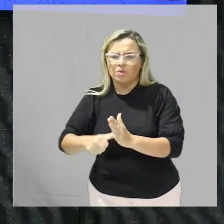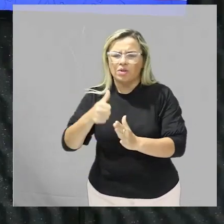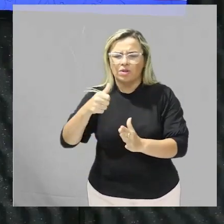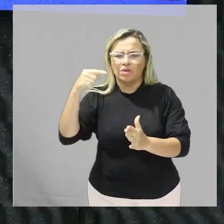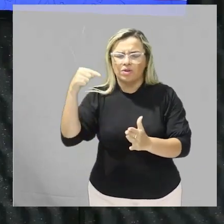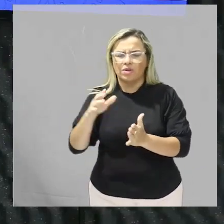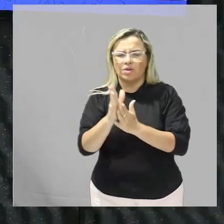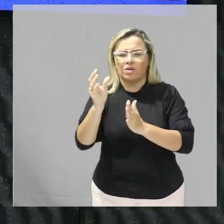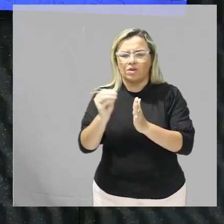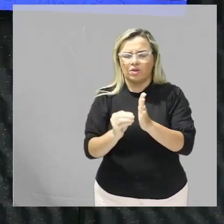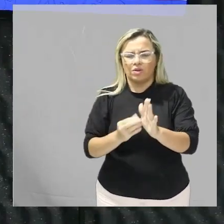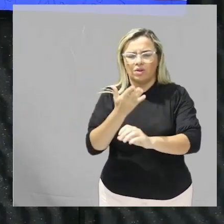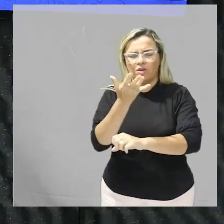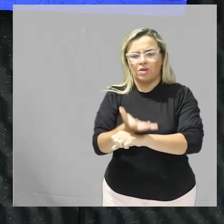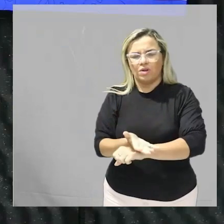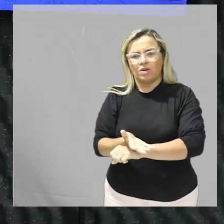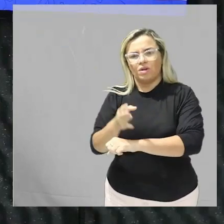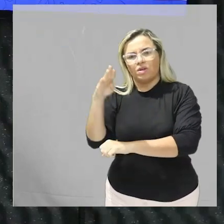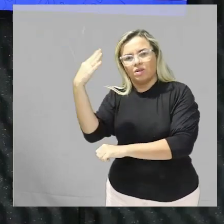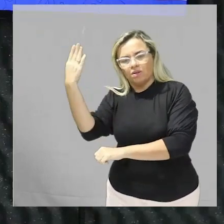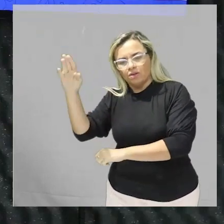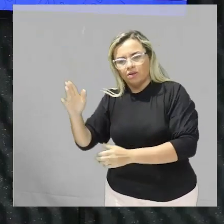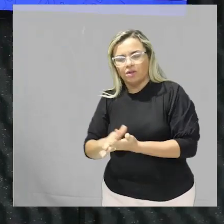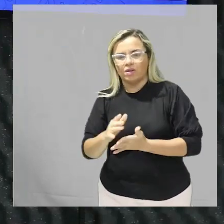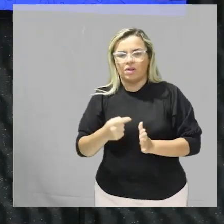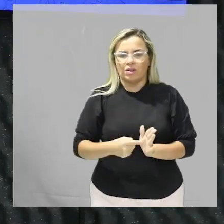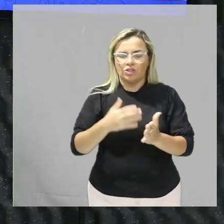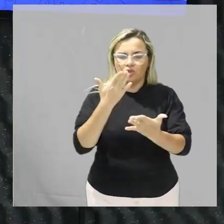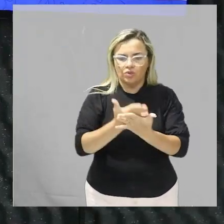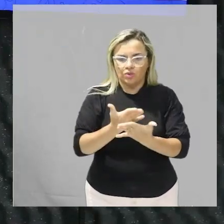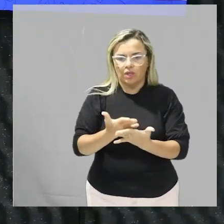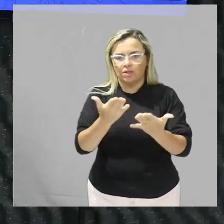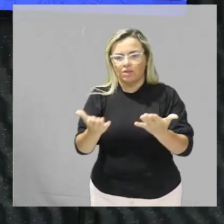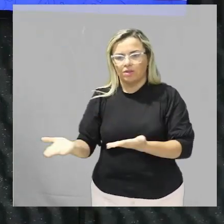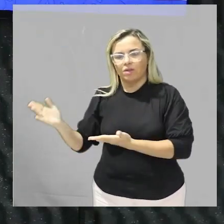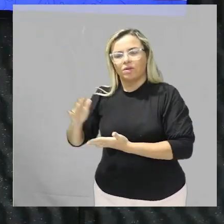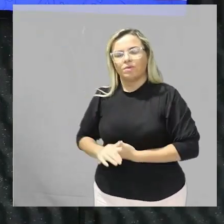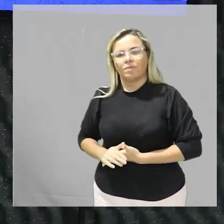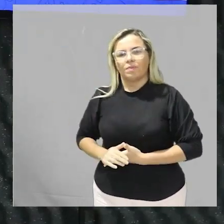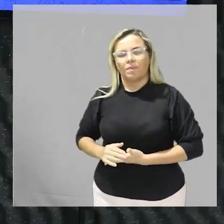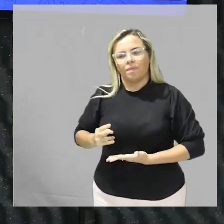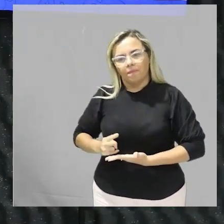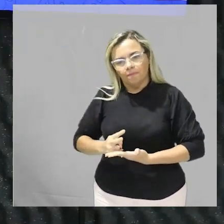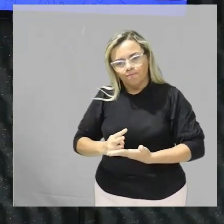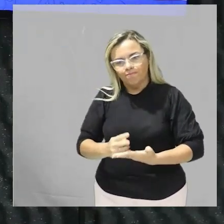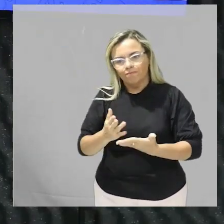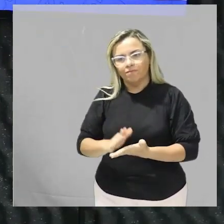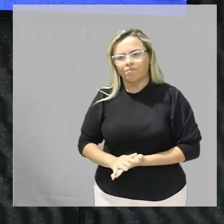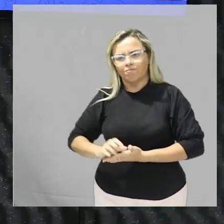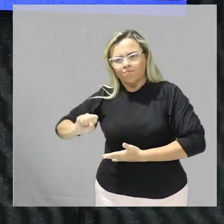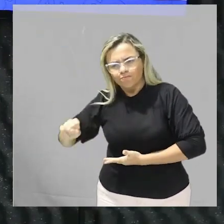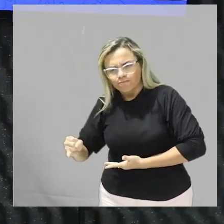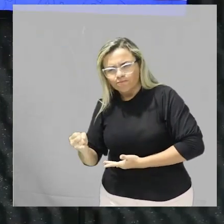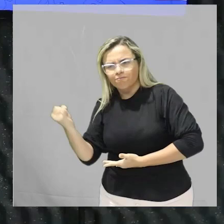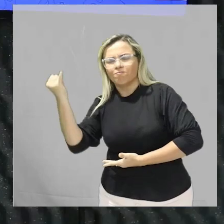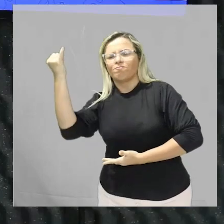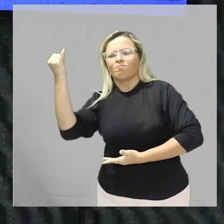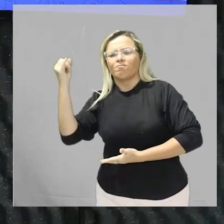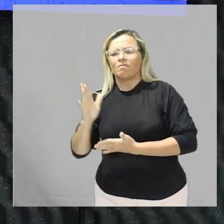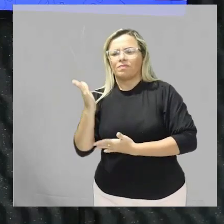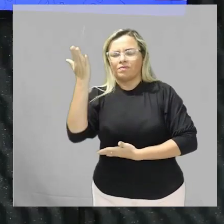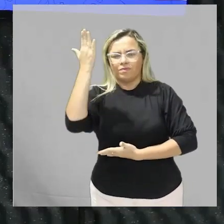trabalhados na disciplina de biologia. E continuando, ela diz, é de extrema importância para